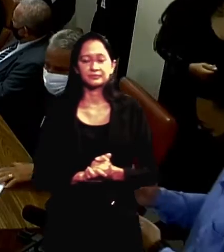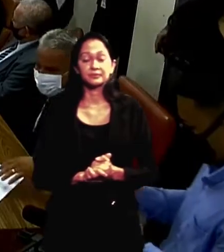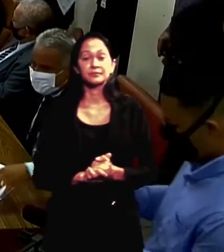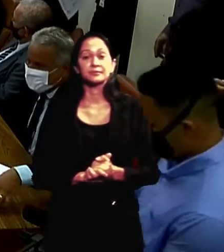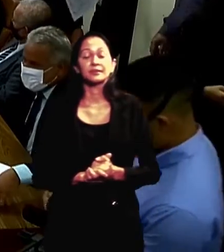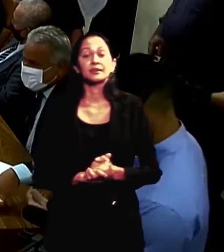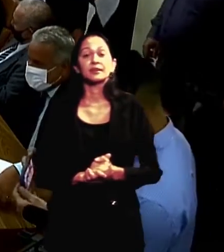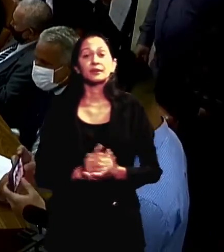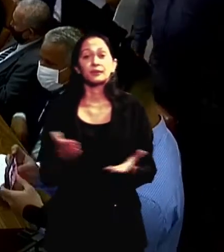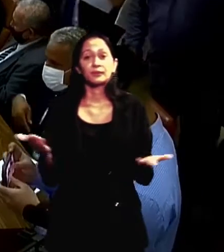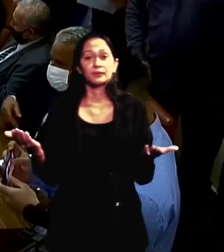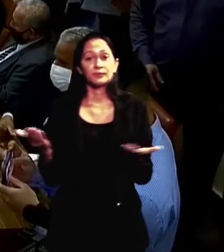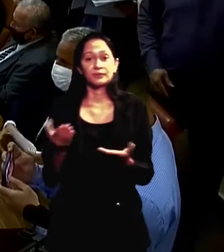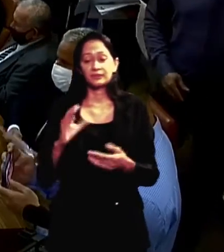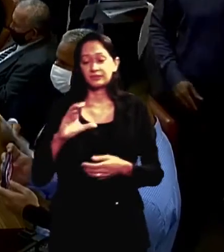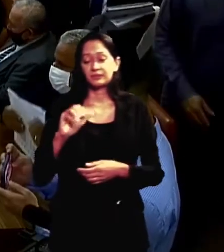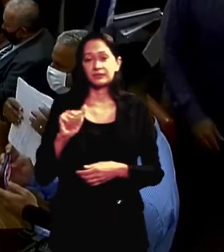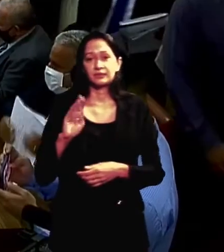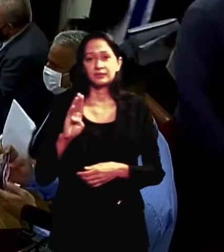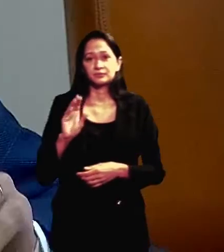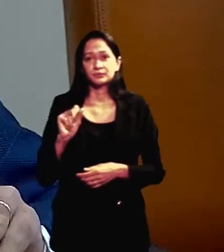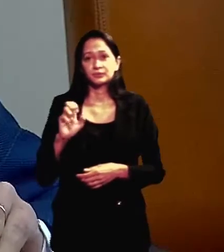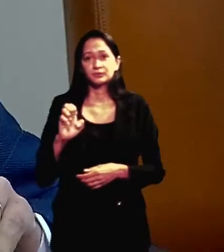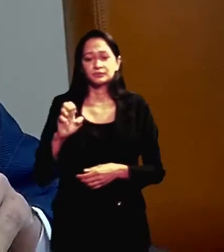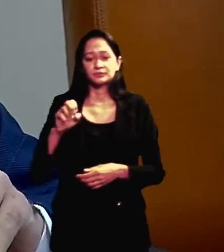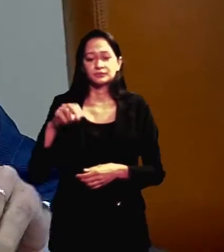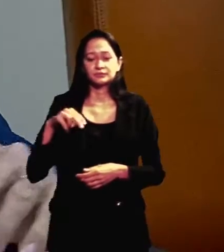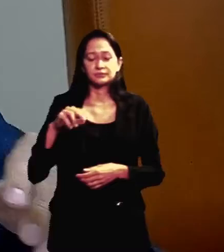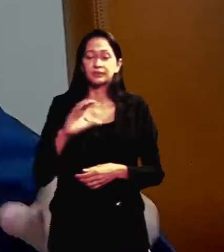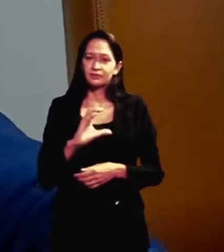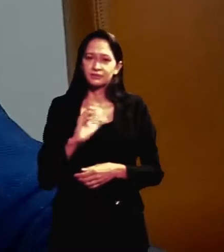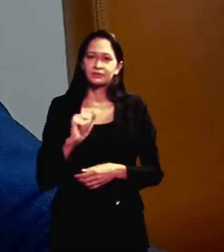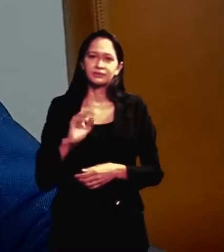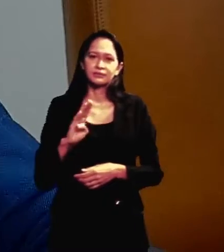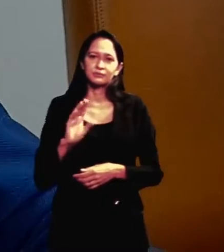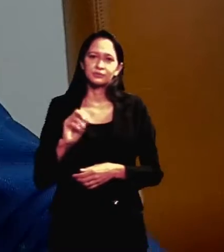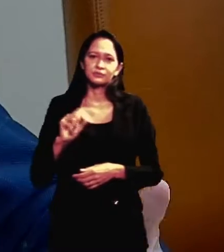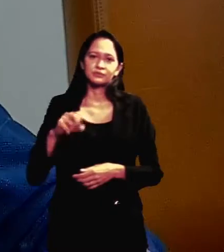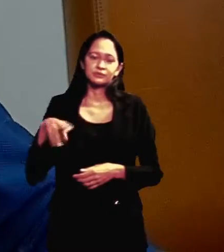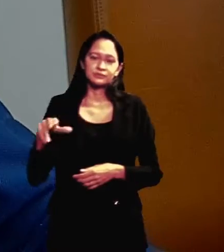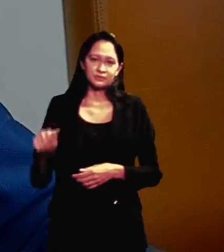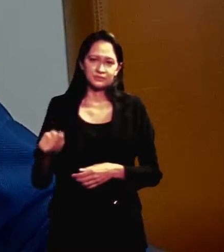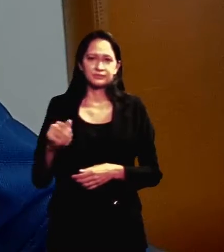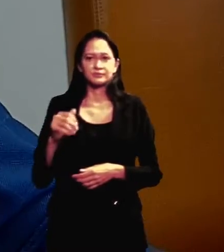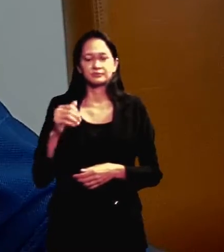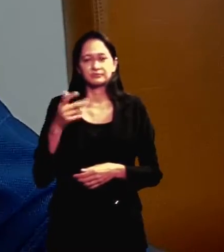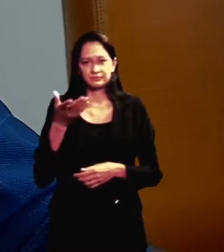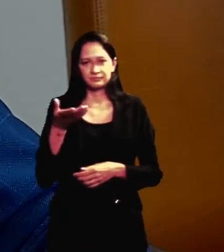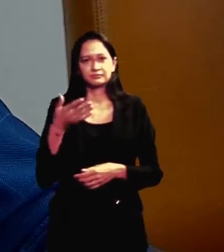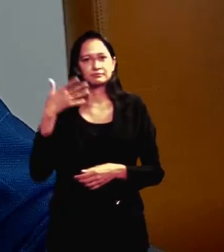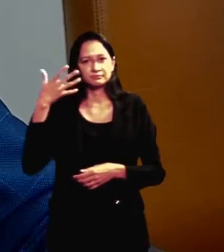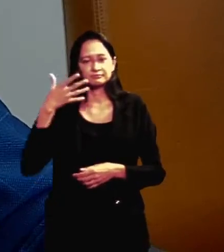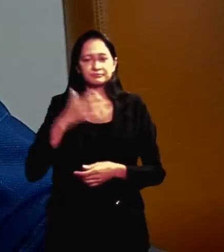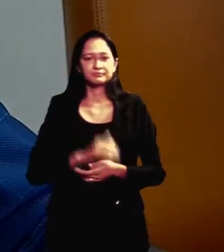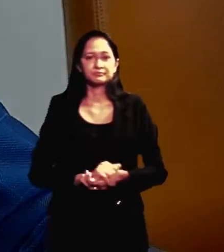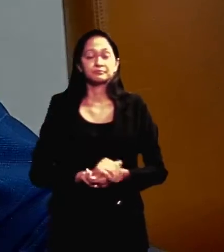Palavra para o autor do projeto, vereador Cabo Sena. Obrigado, presidente Henrique Alves, meu amigo, pastor Wilson,